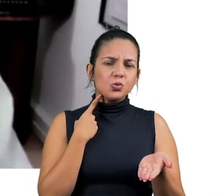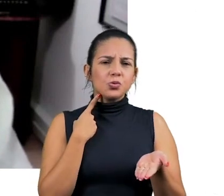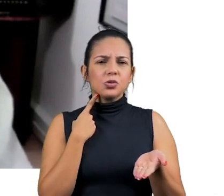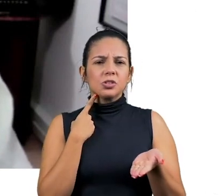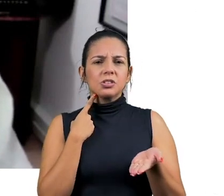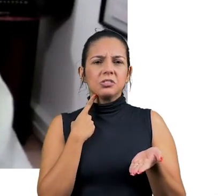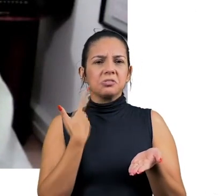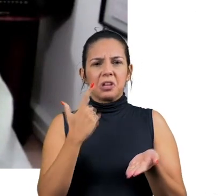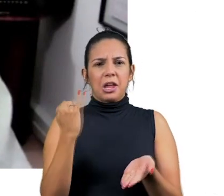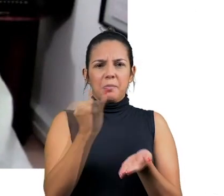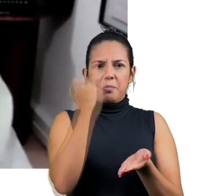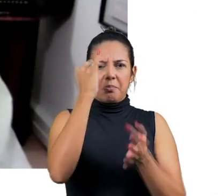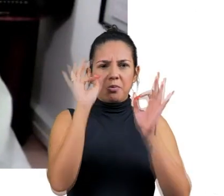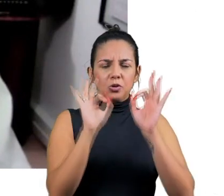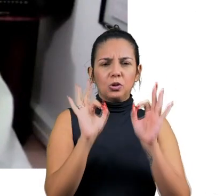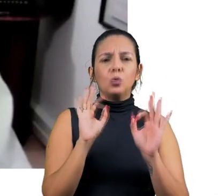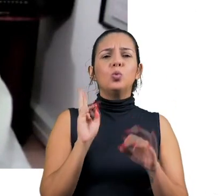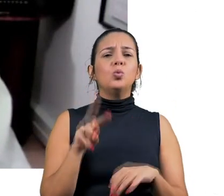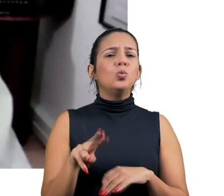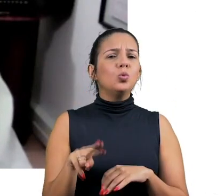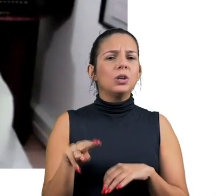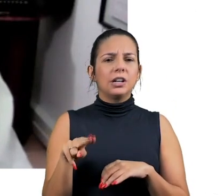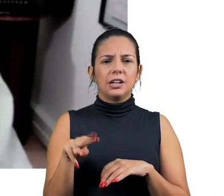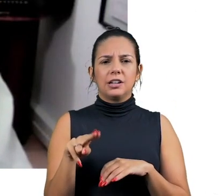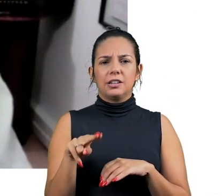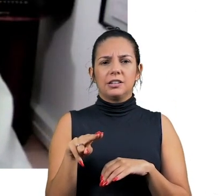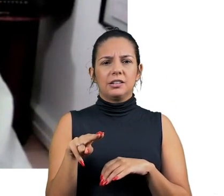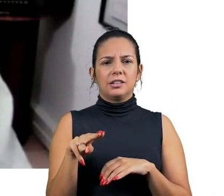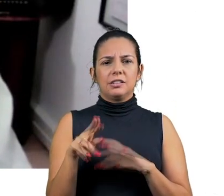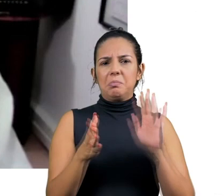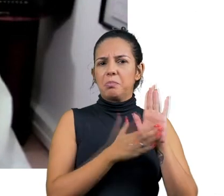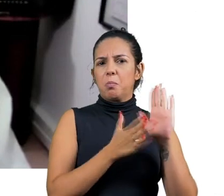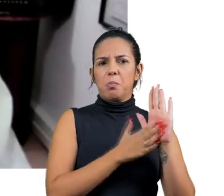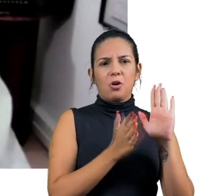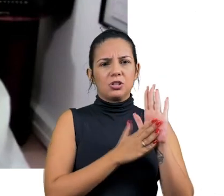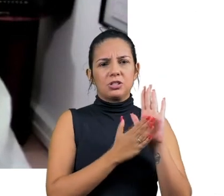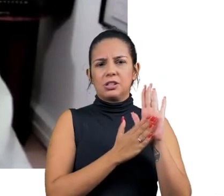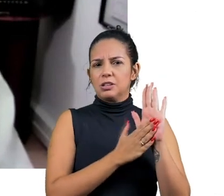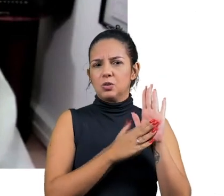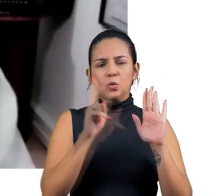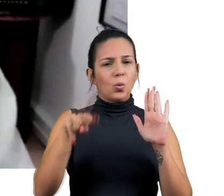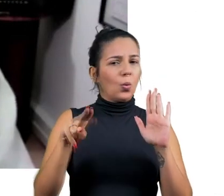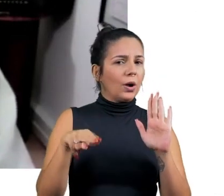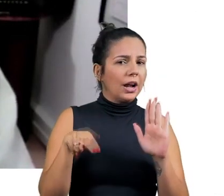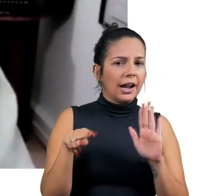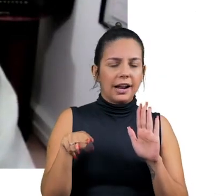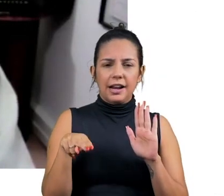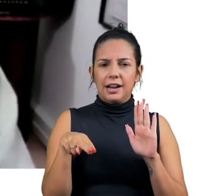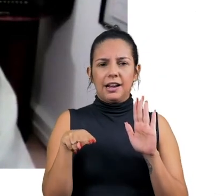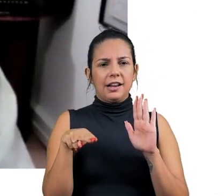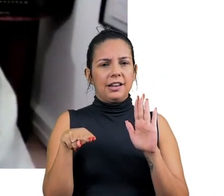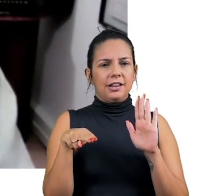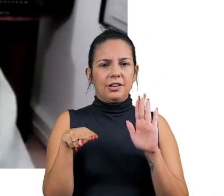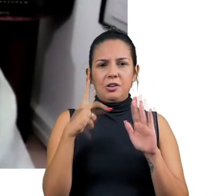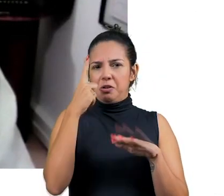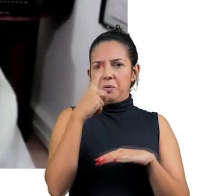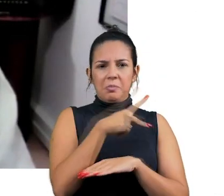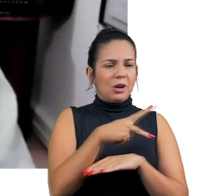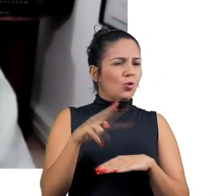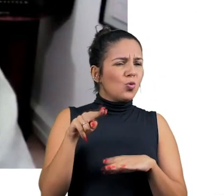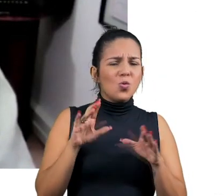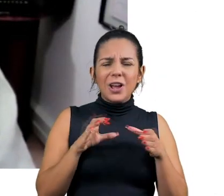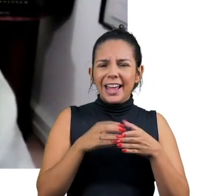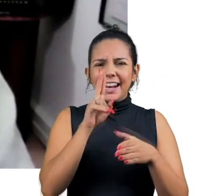né, sem importância nenhuma, nunca propôs um projeto que prestasse, nunca presidiu uma